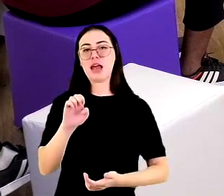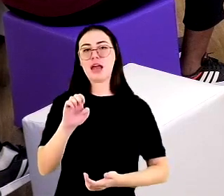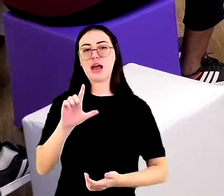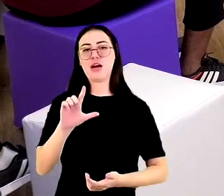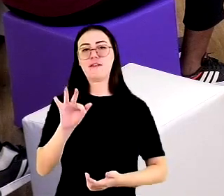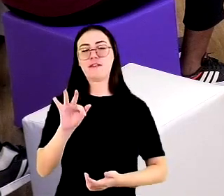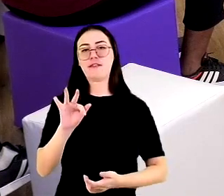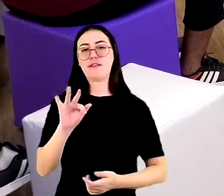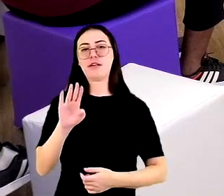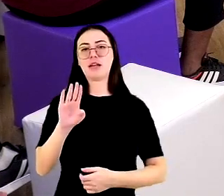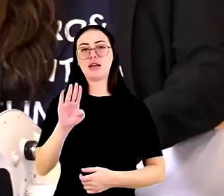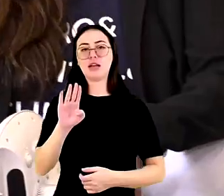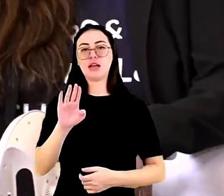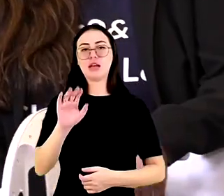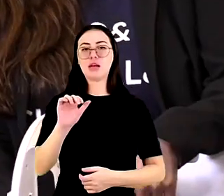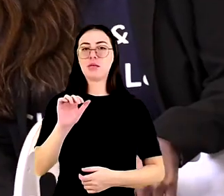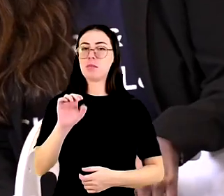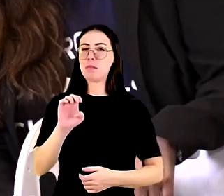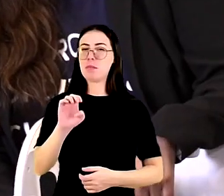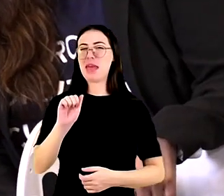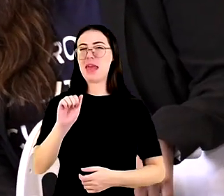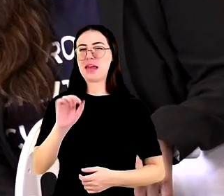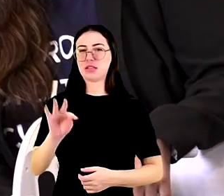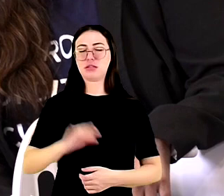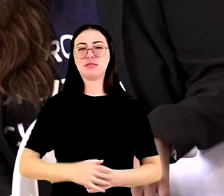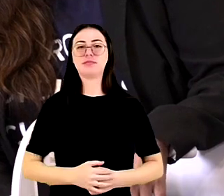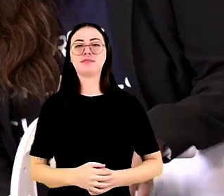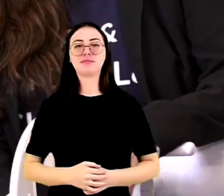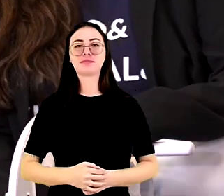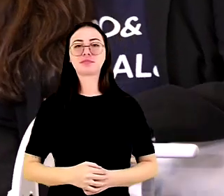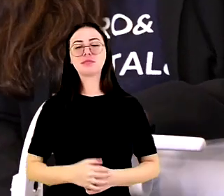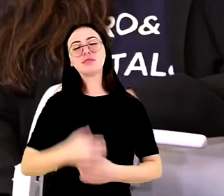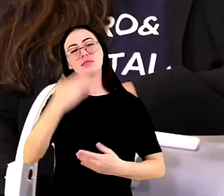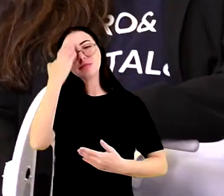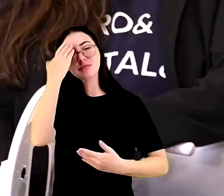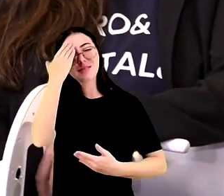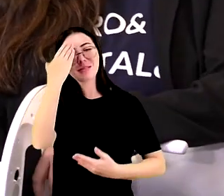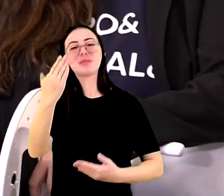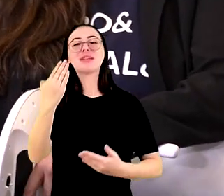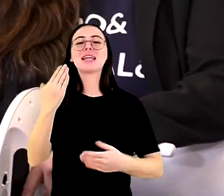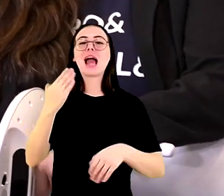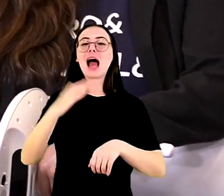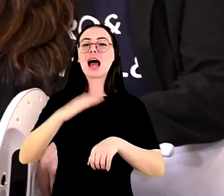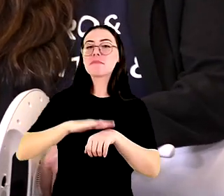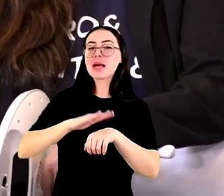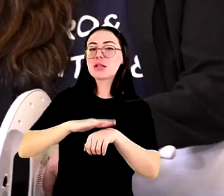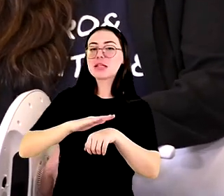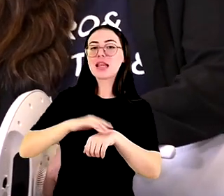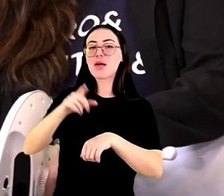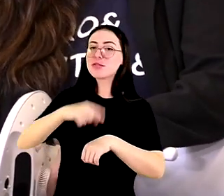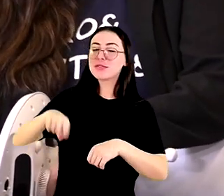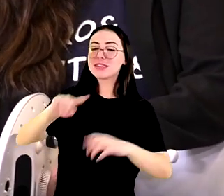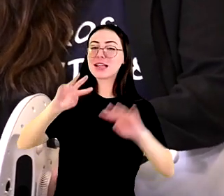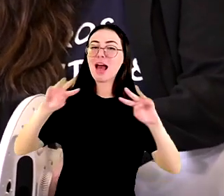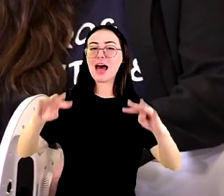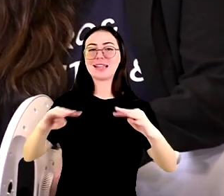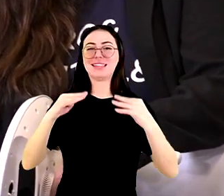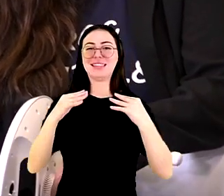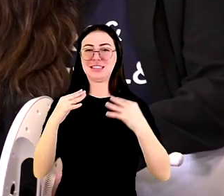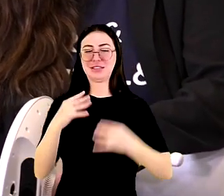Pessoal, tudo bem? Muito obrigado. Muito obrigado pelo tempo de todos vocês. Fazendo uma descrição também, sou um homem